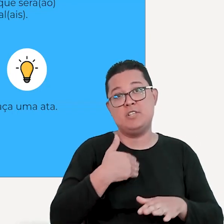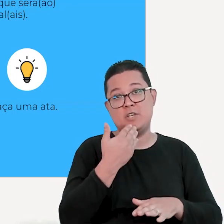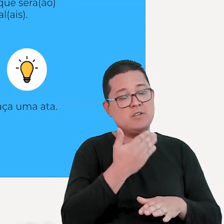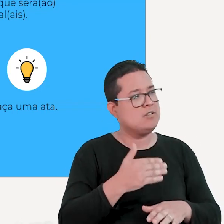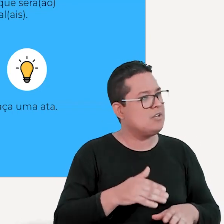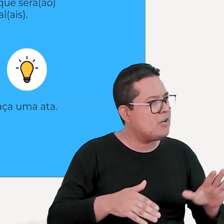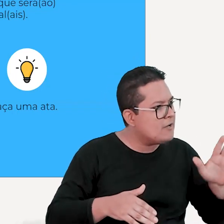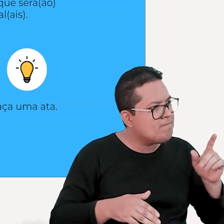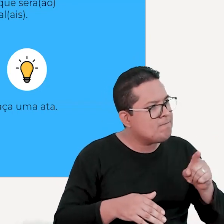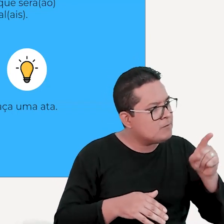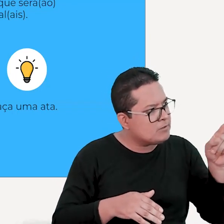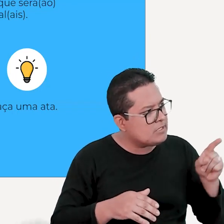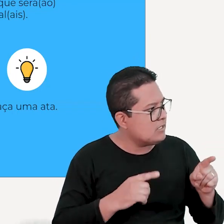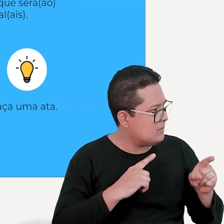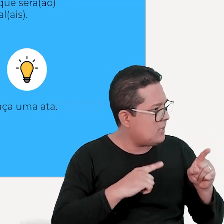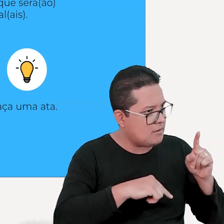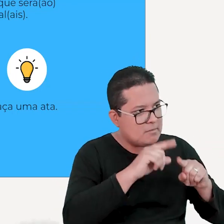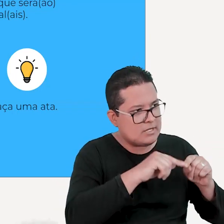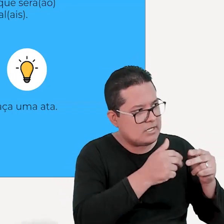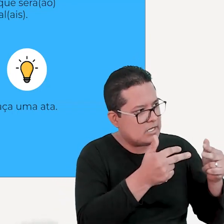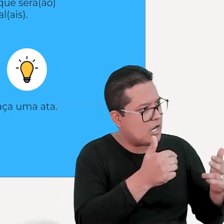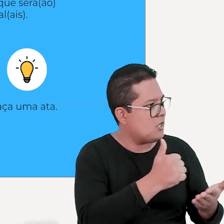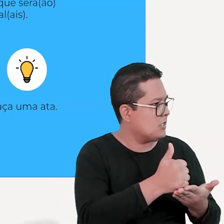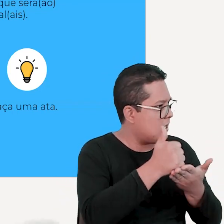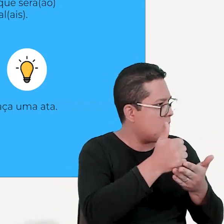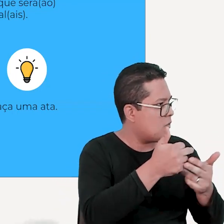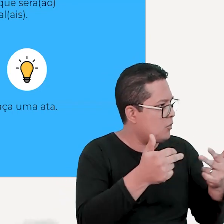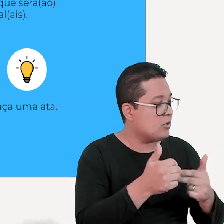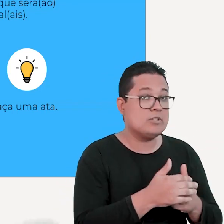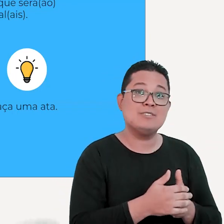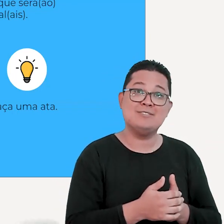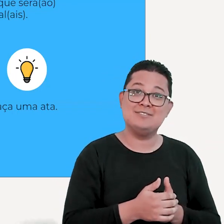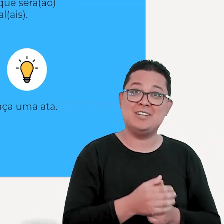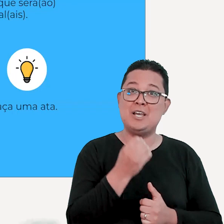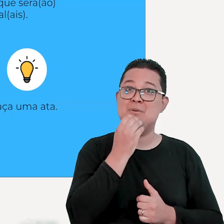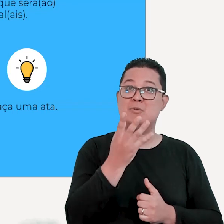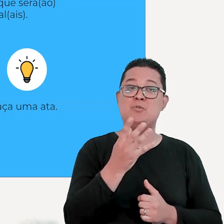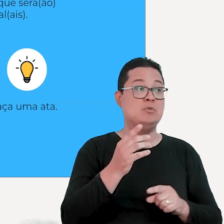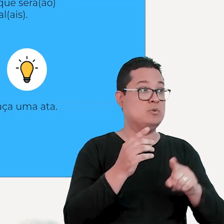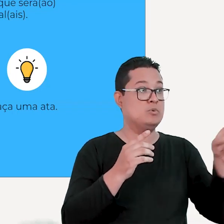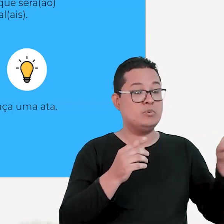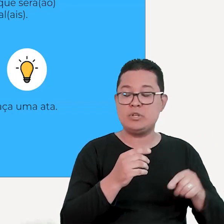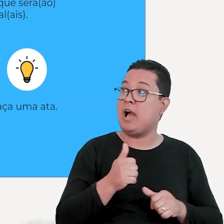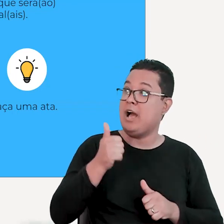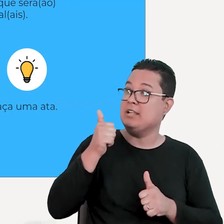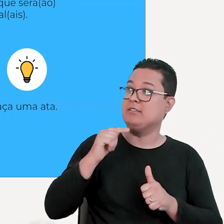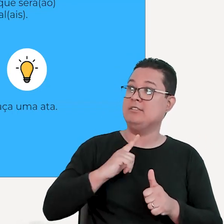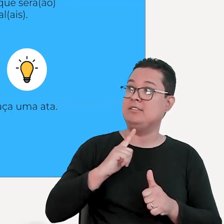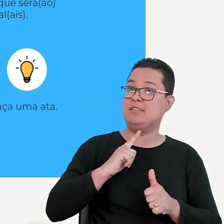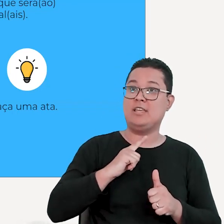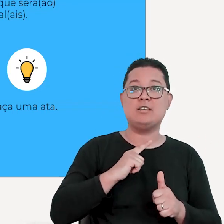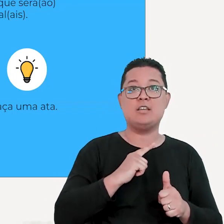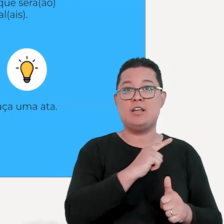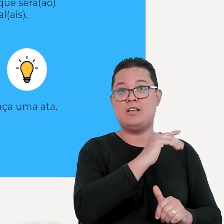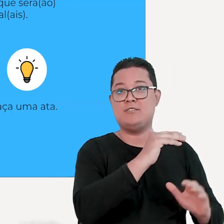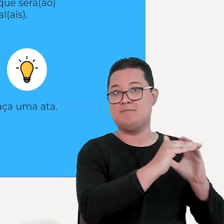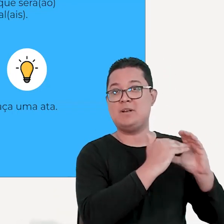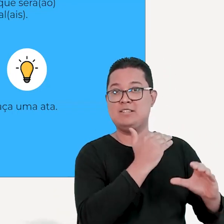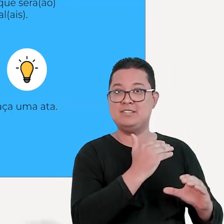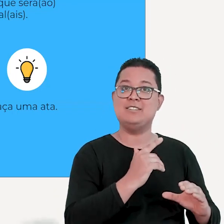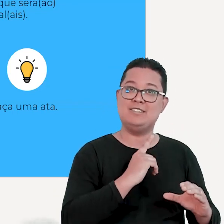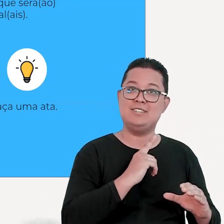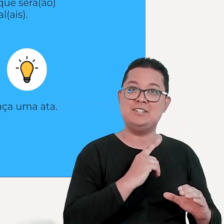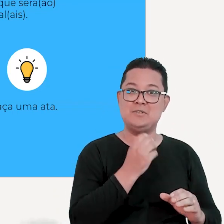apoio. Se não tiver, paciência, mas se tiver, eles acabam mandando, porque se você não pede, geralmente as pessoas esquecem de